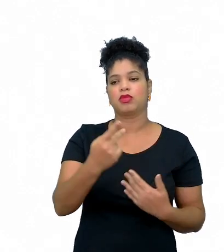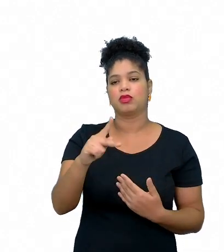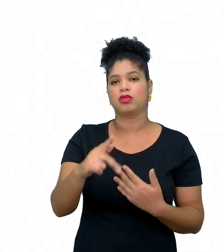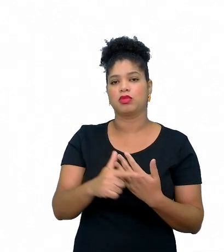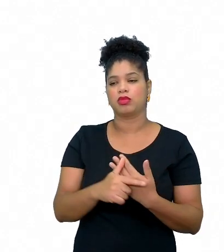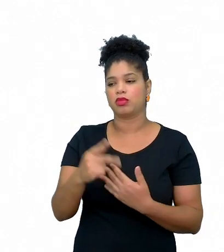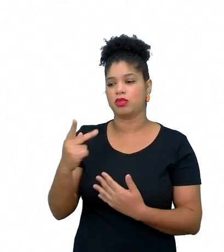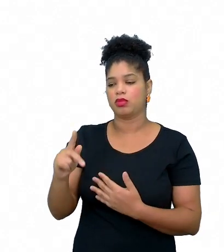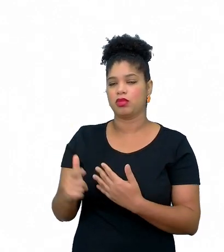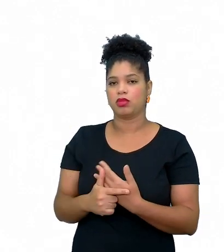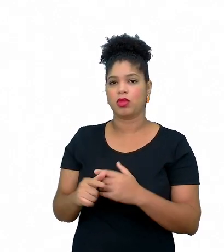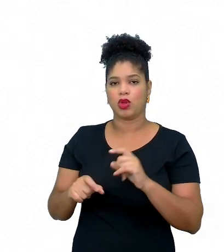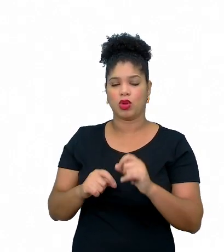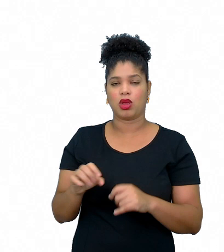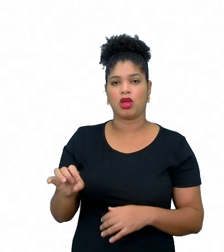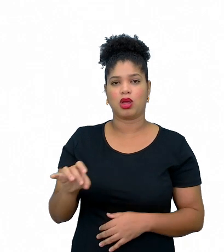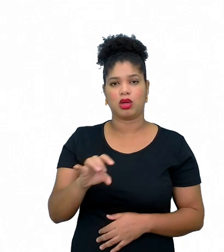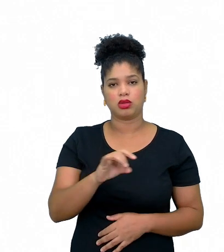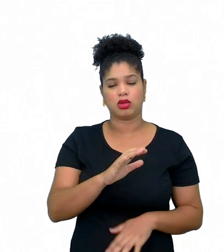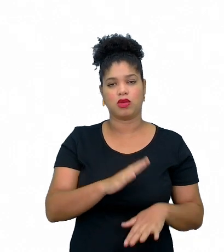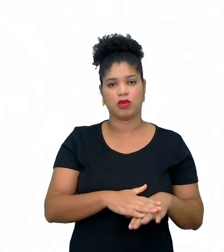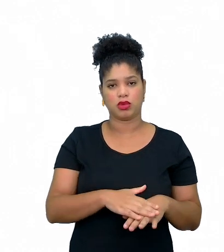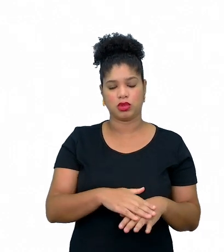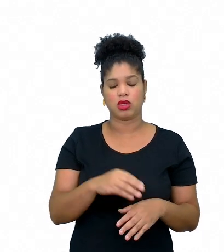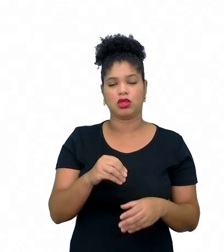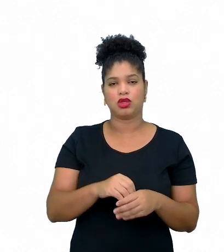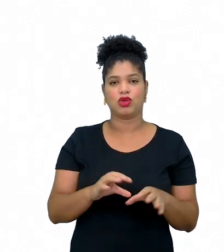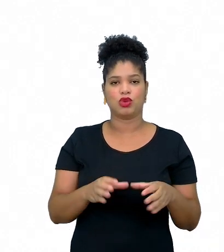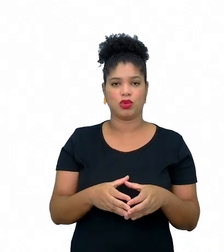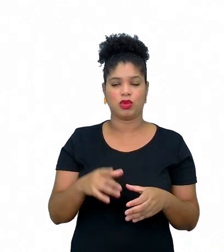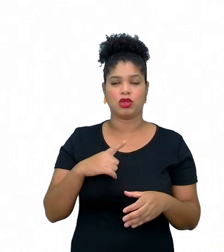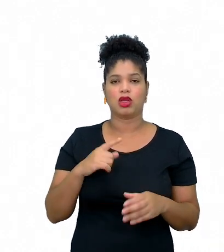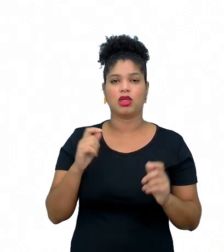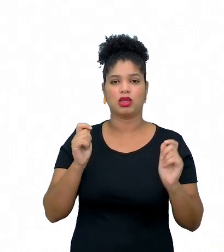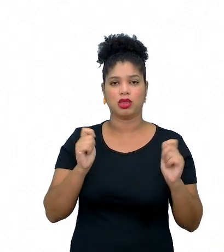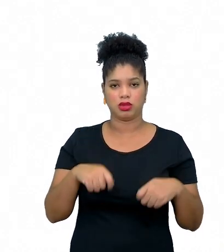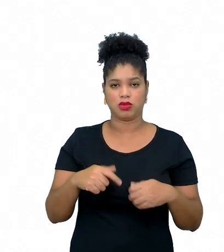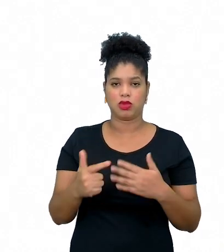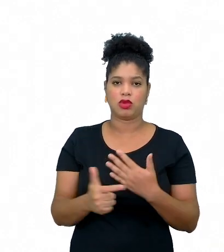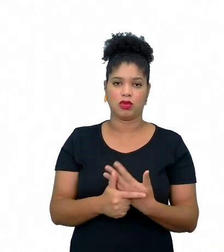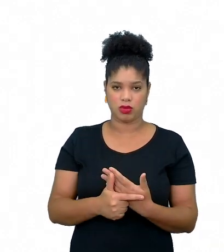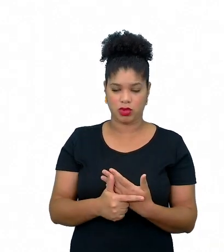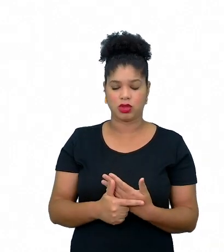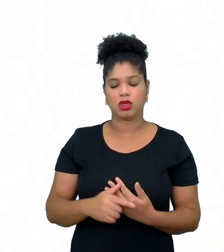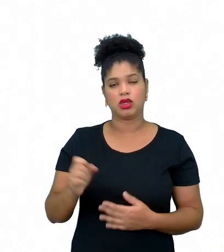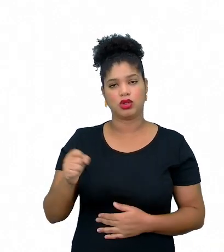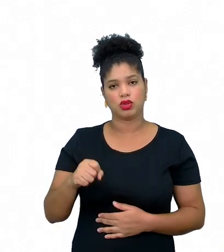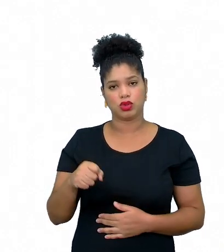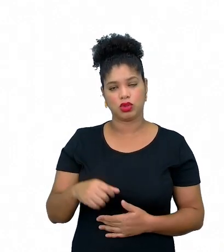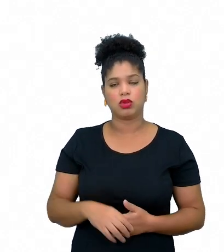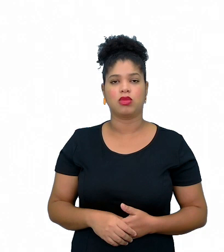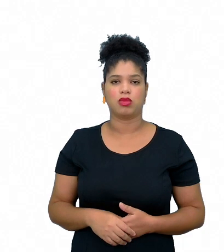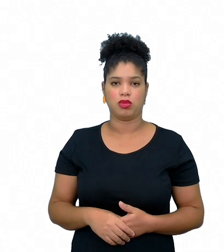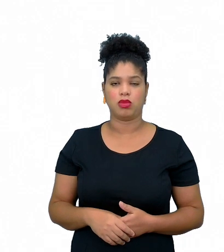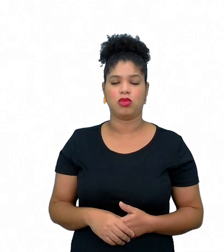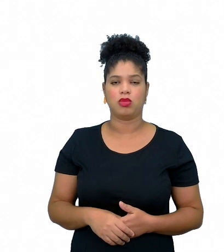faz a mesma coisa, cada um, dentro do seu próprio grupo, desempenha um papel. E isso vai